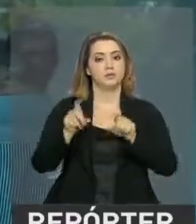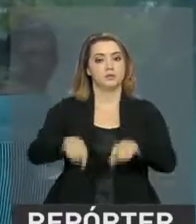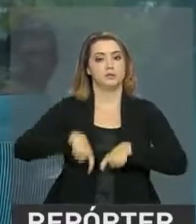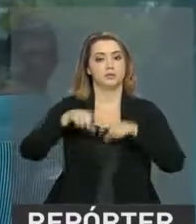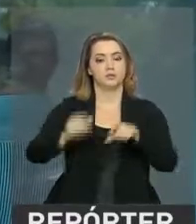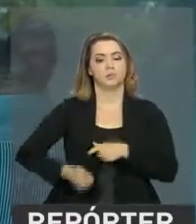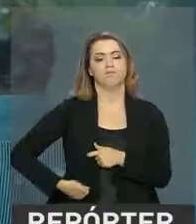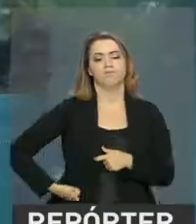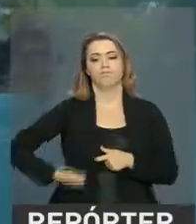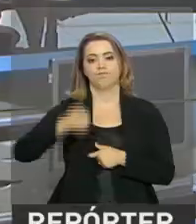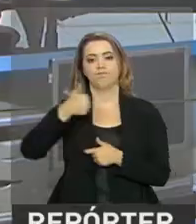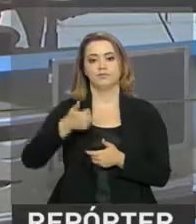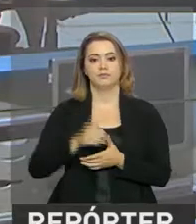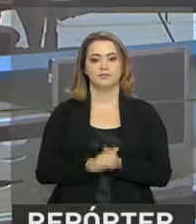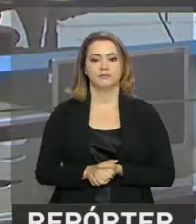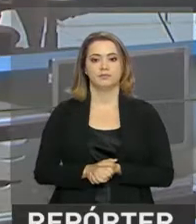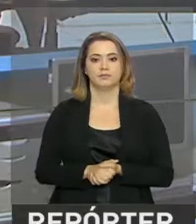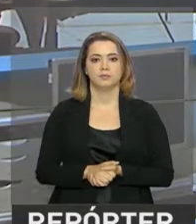mais resilientes.